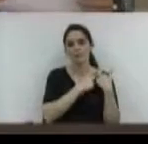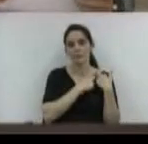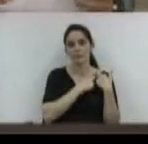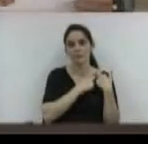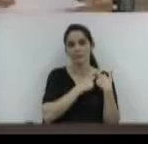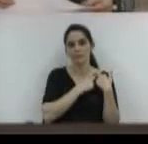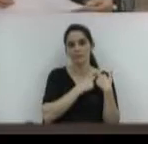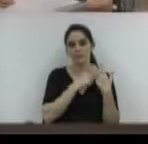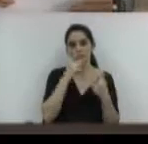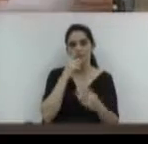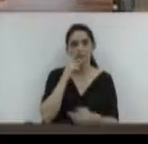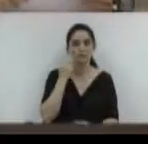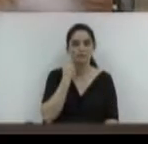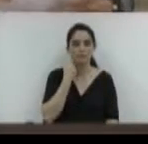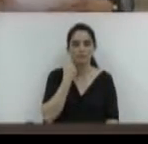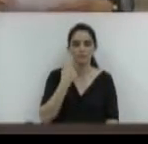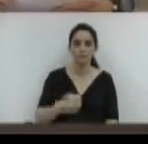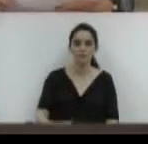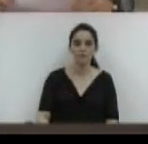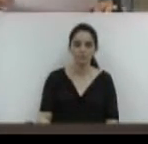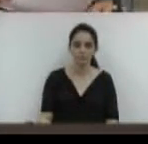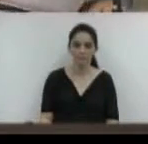Newton Santos.